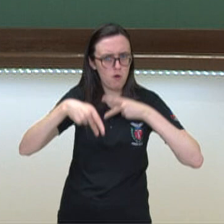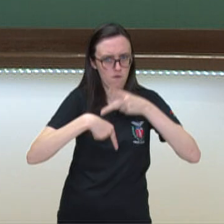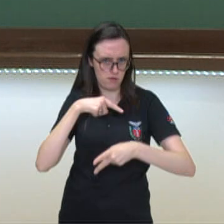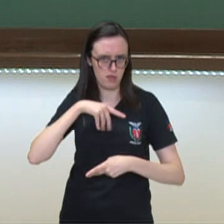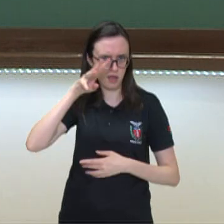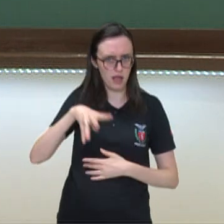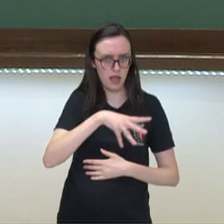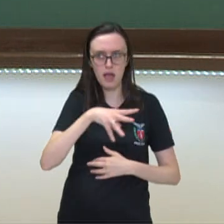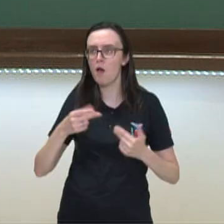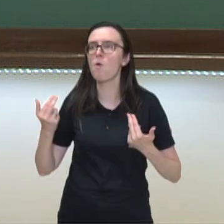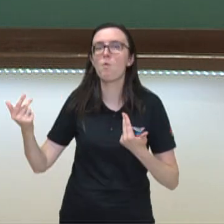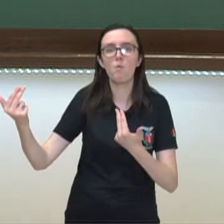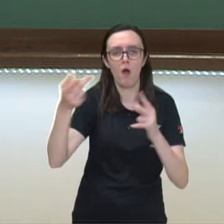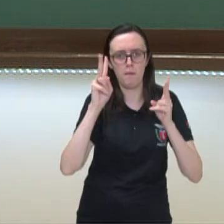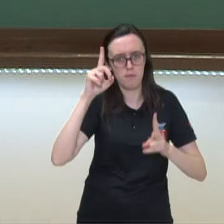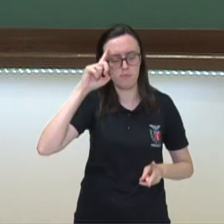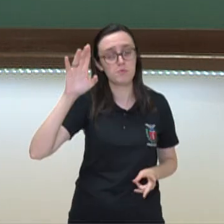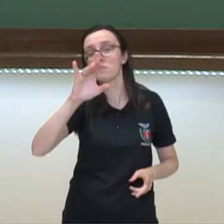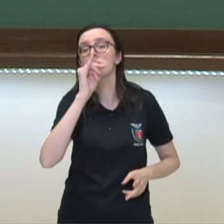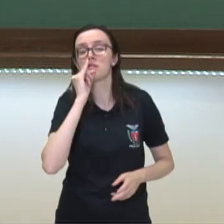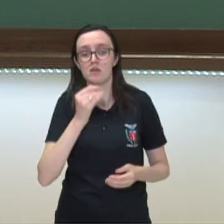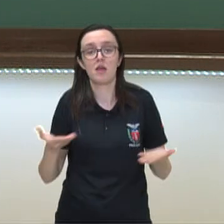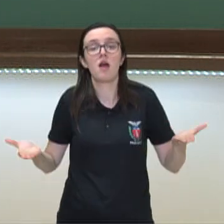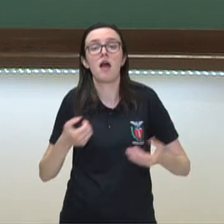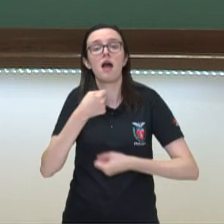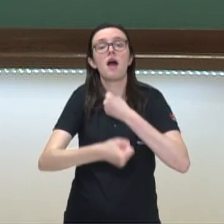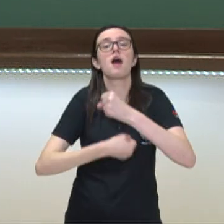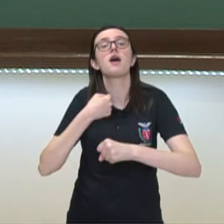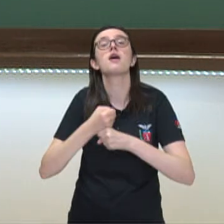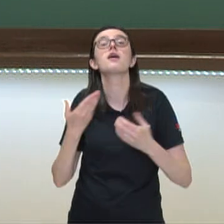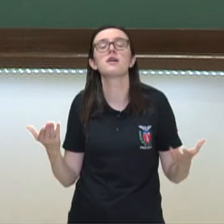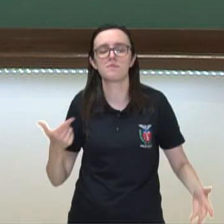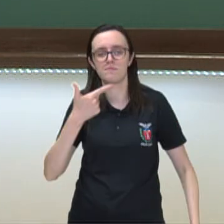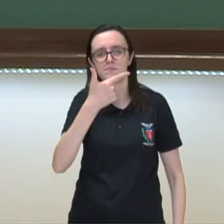calendários estão na mesma data? Por exemplo, nós estamos no ano de